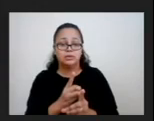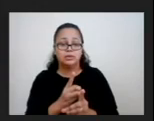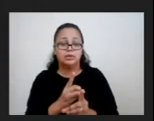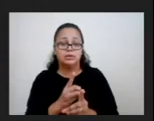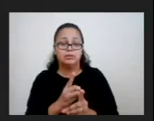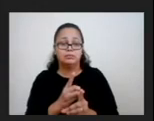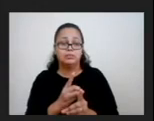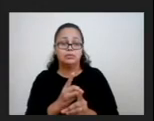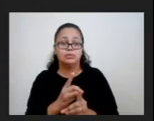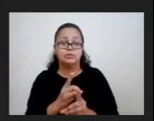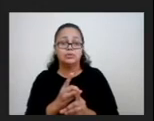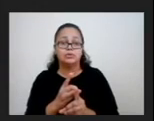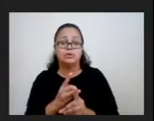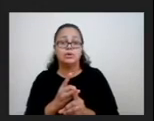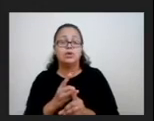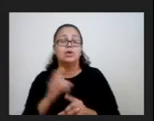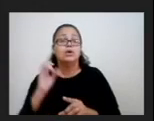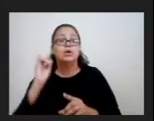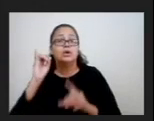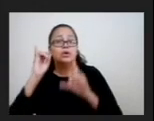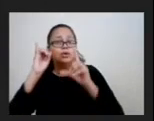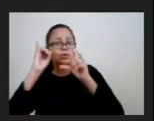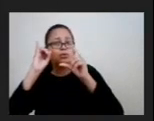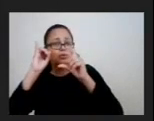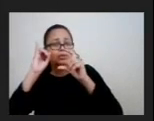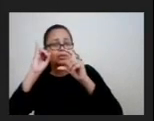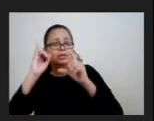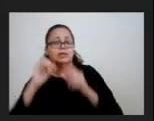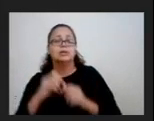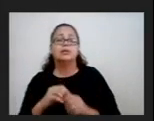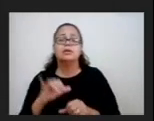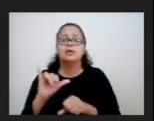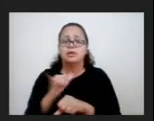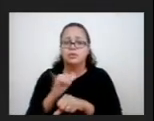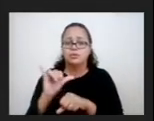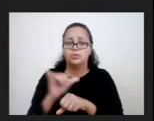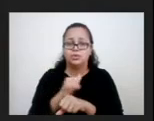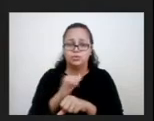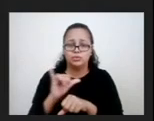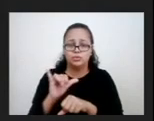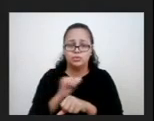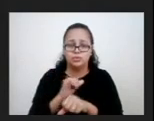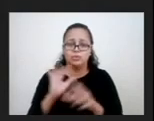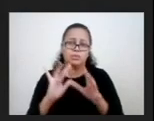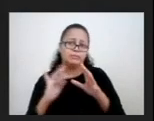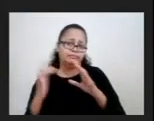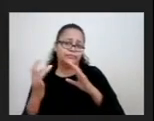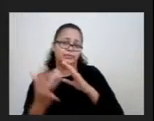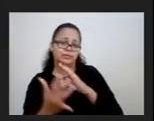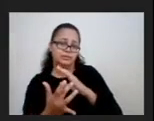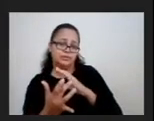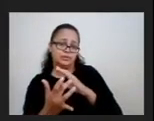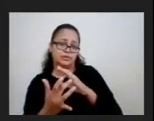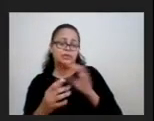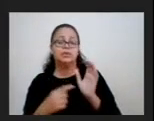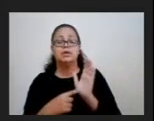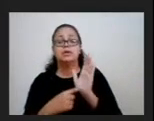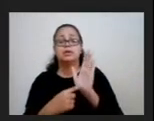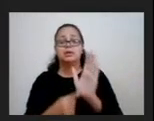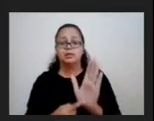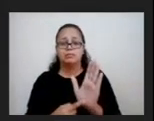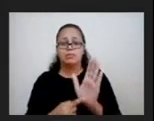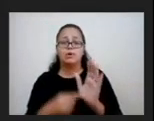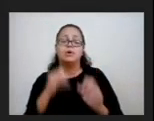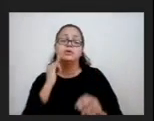no Instagram, no Facebook, no YouTube, né? São muito comuns os vlogs em formato de vídeo, mostrando